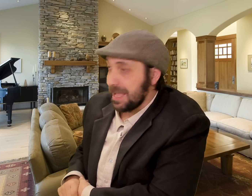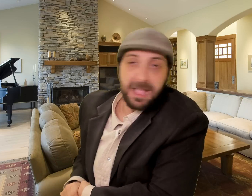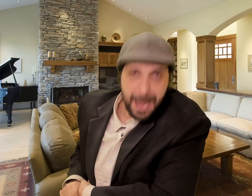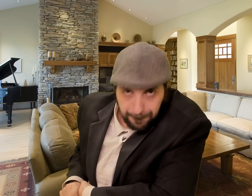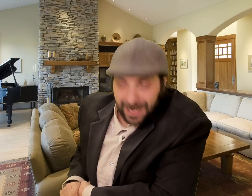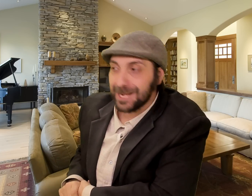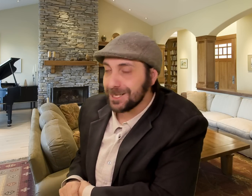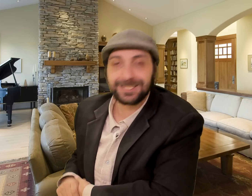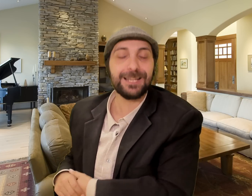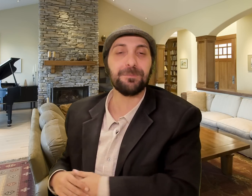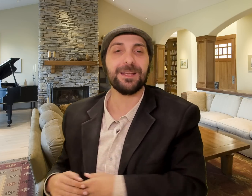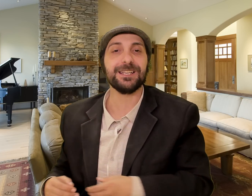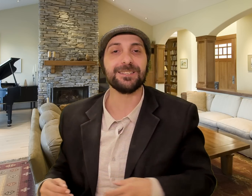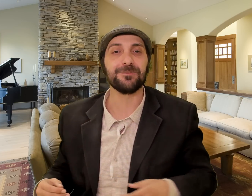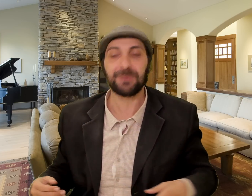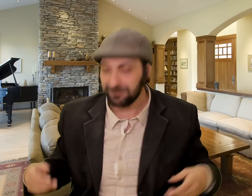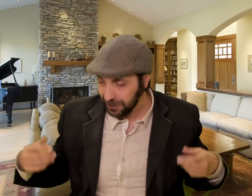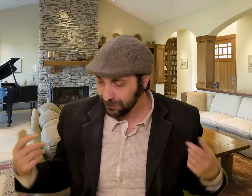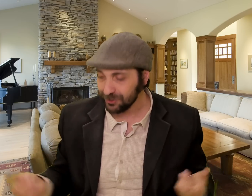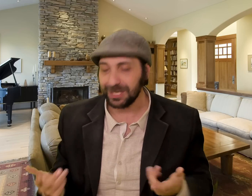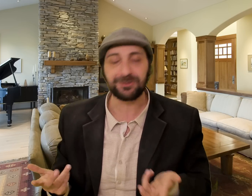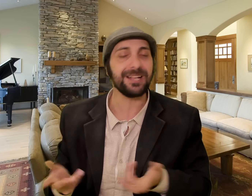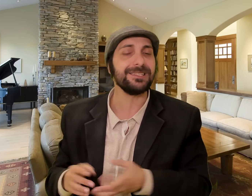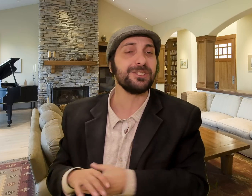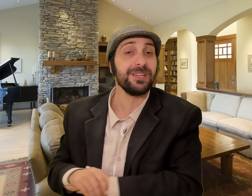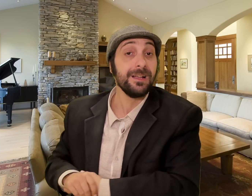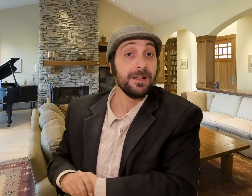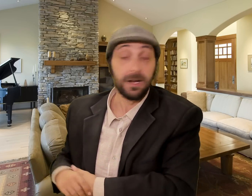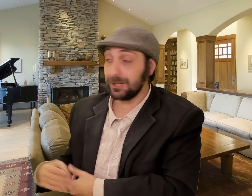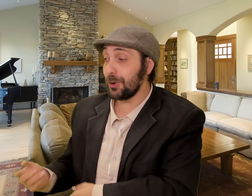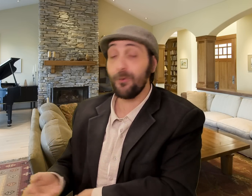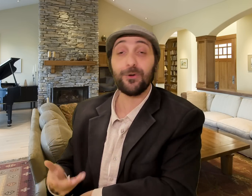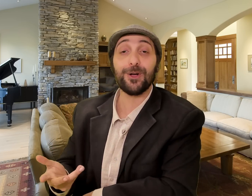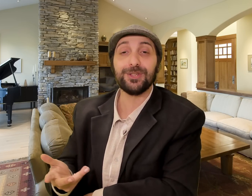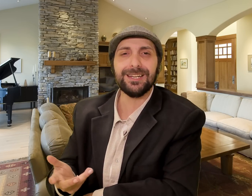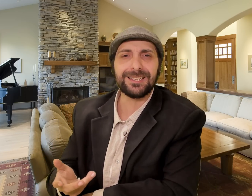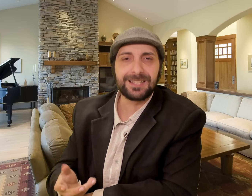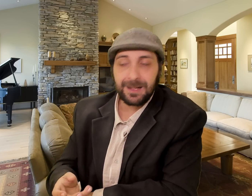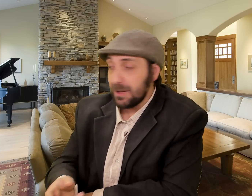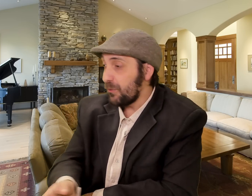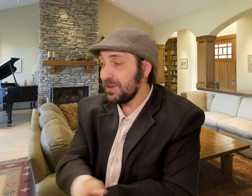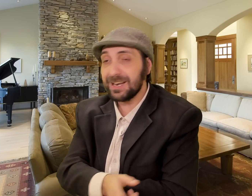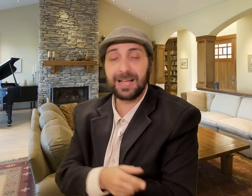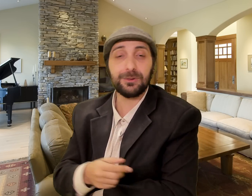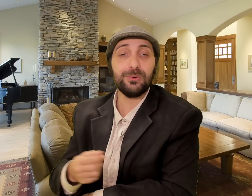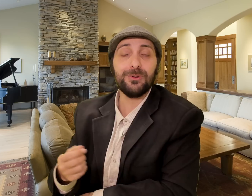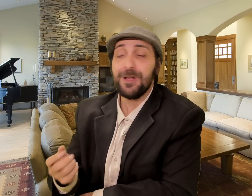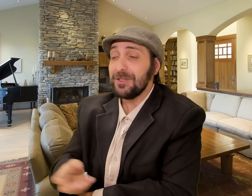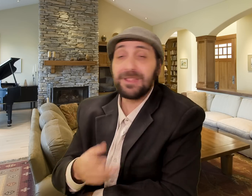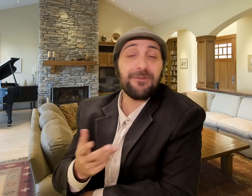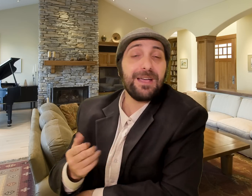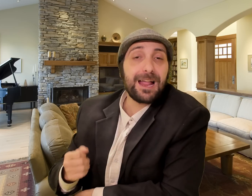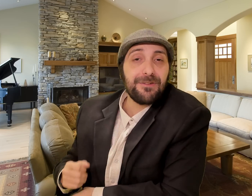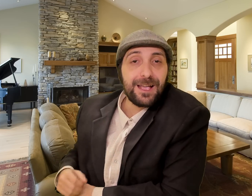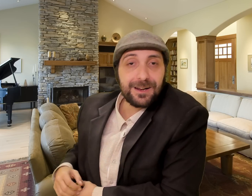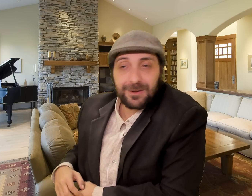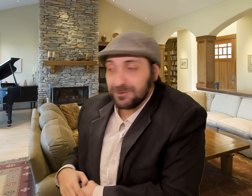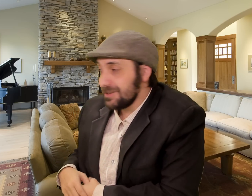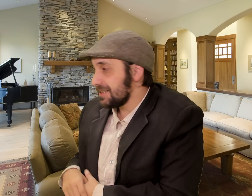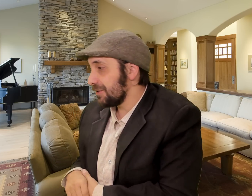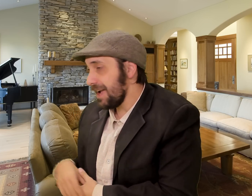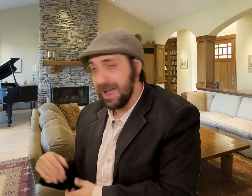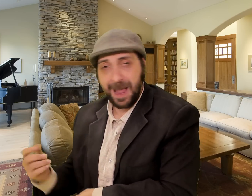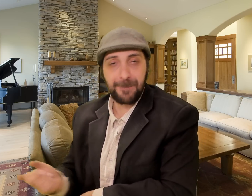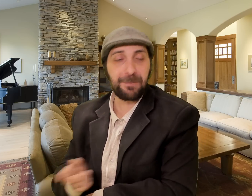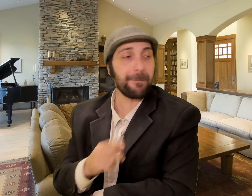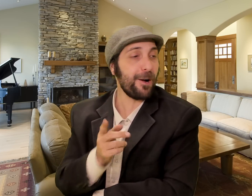é para isso aí mesmo para ter o direito de assistir randolf Rodrigues virado na Vera Verão